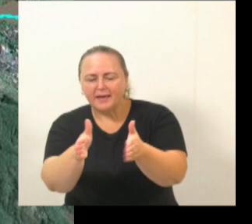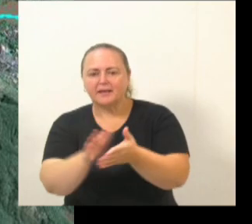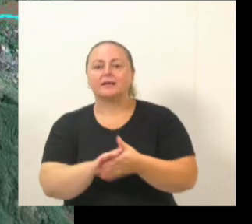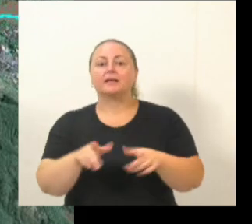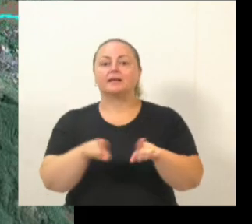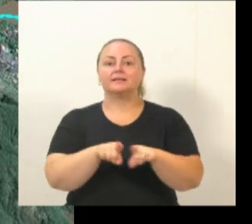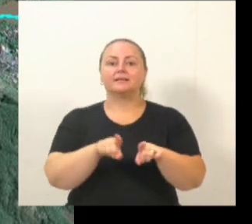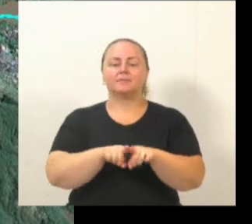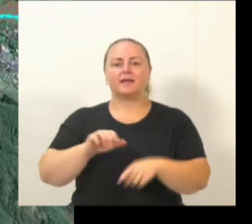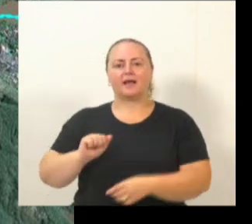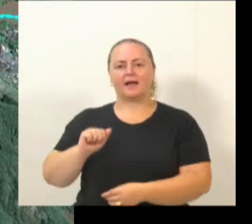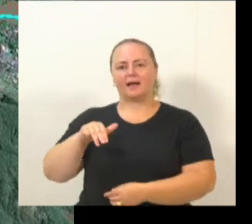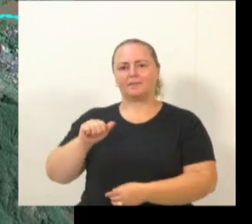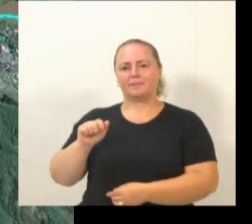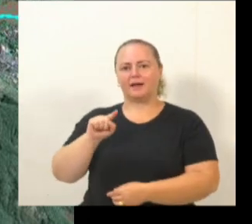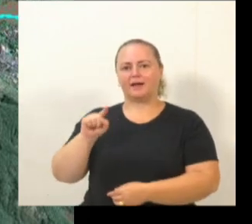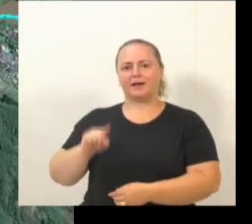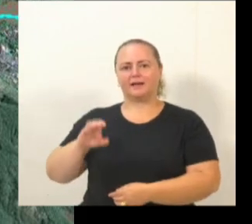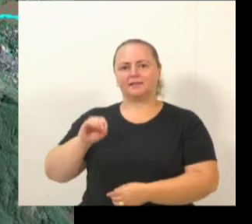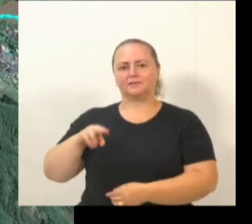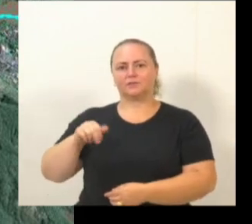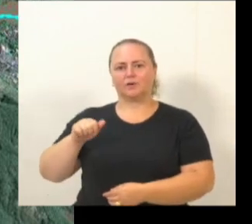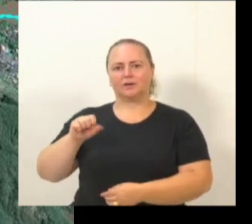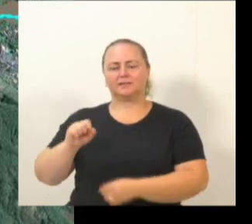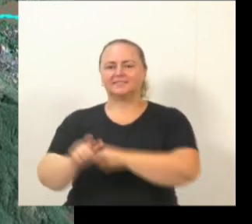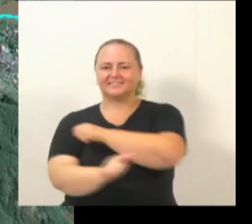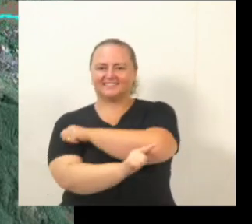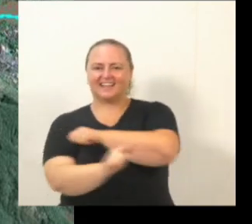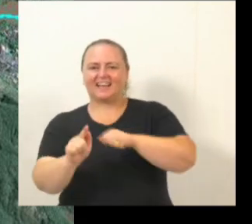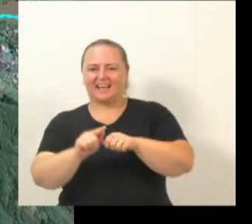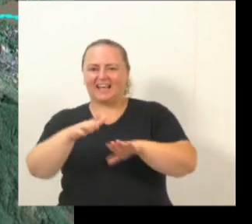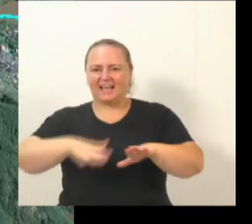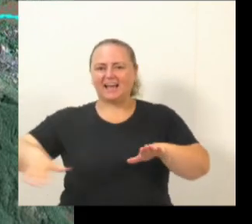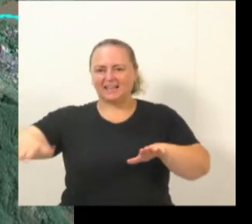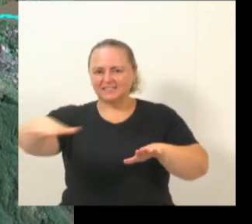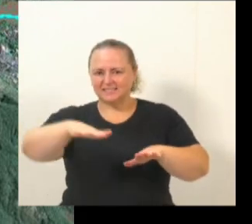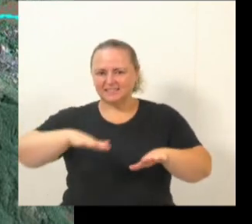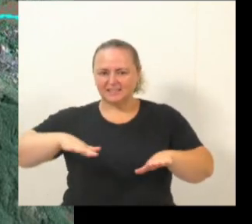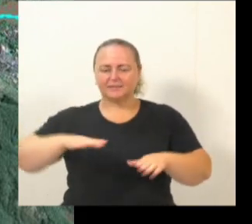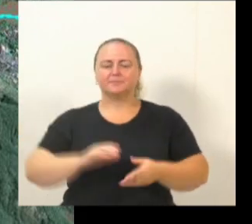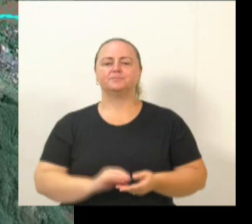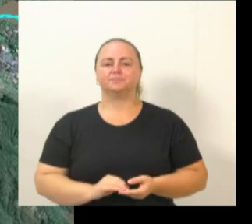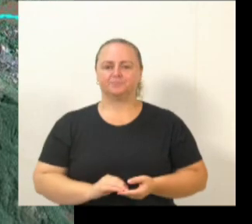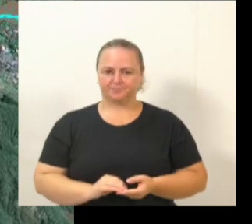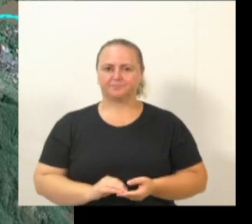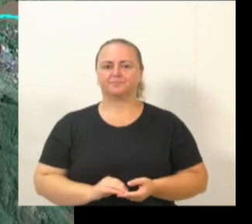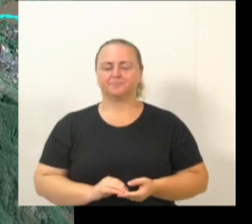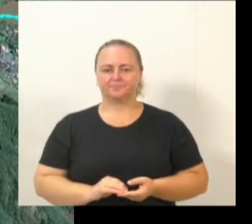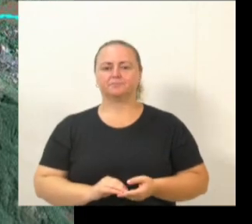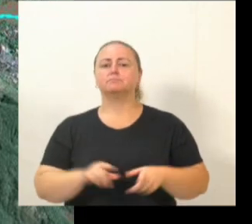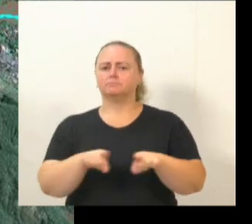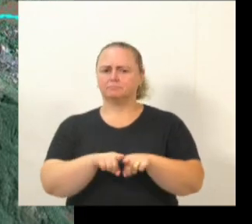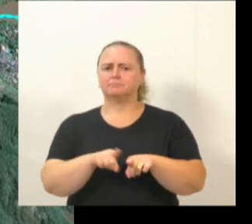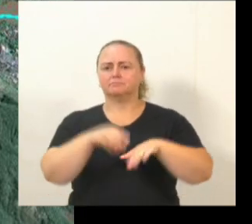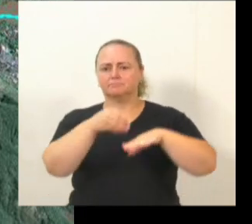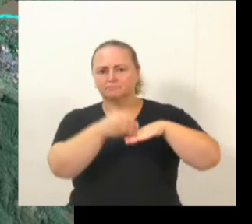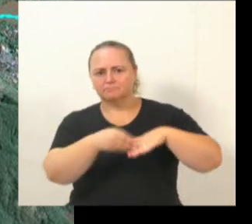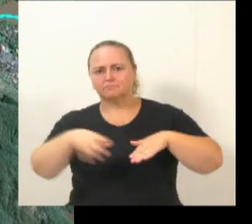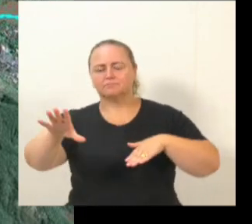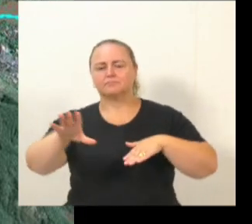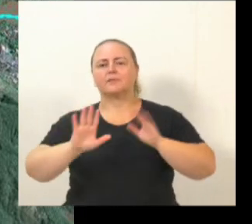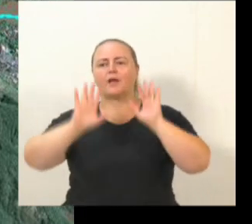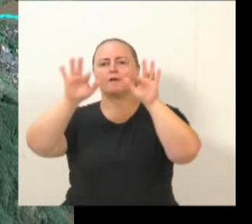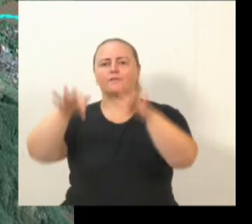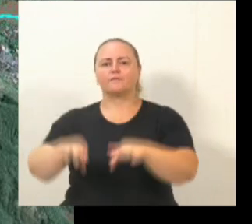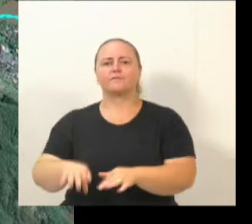e as transversais, as terras do Dr. Maurício, levando para tratamento de esgoto no final da Rua Lions